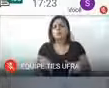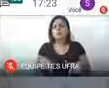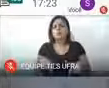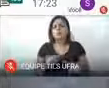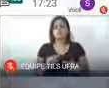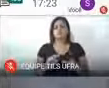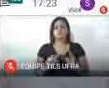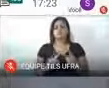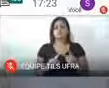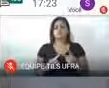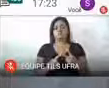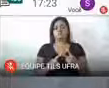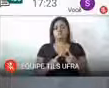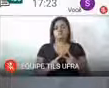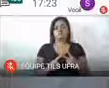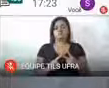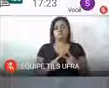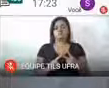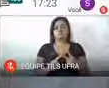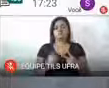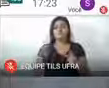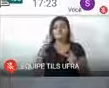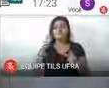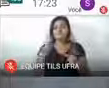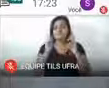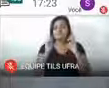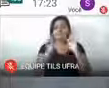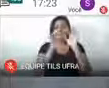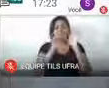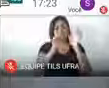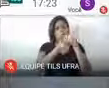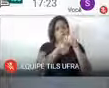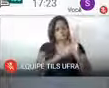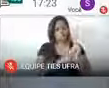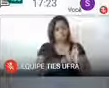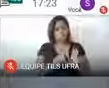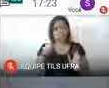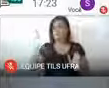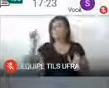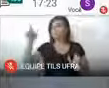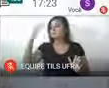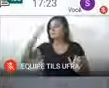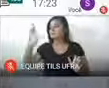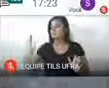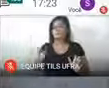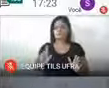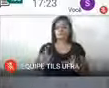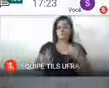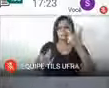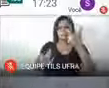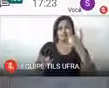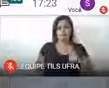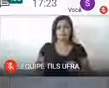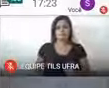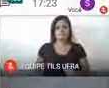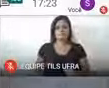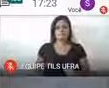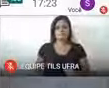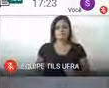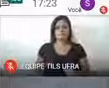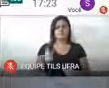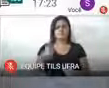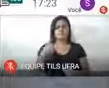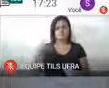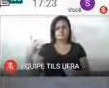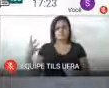que ele usa, que ele conhece. A questão 149 seria: o que certas pessoas fazem para prejudicar alguém